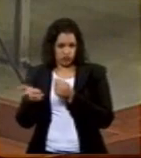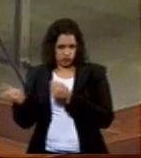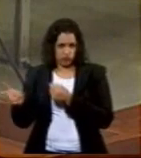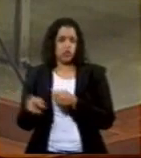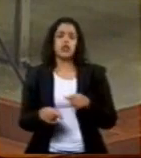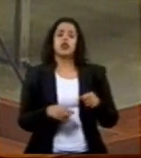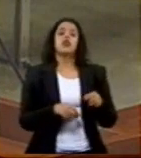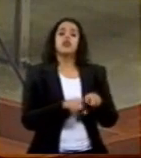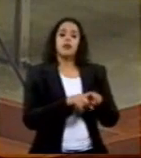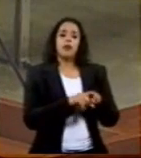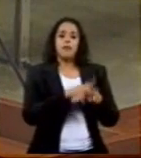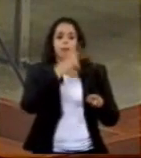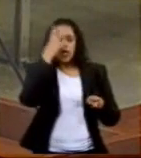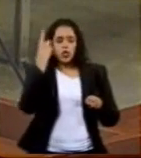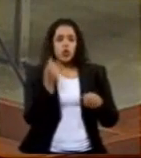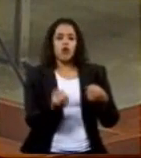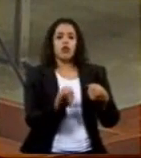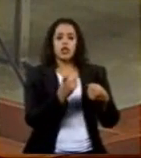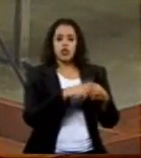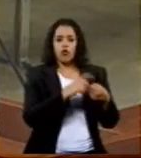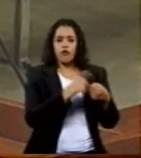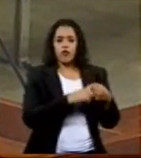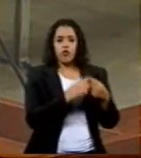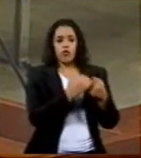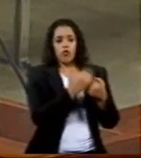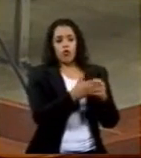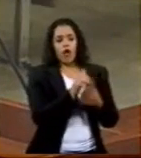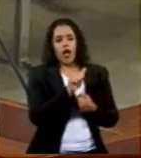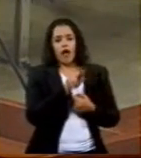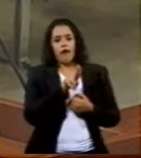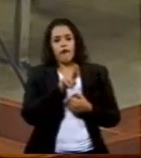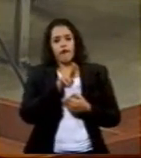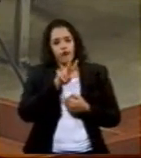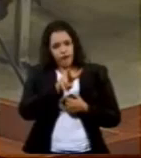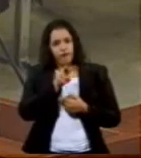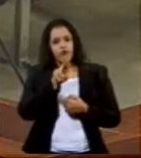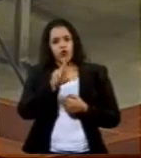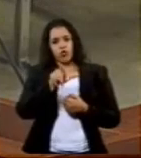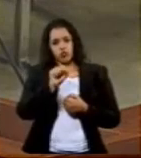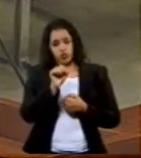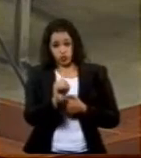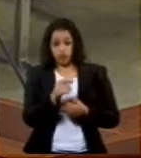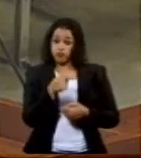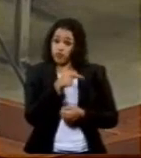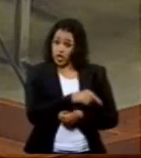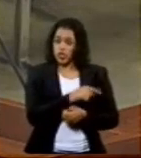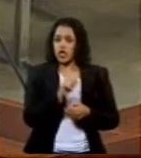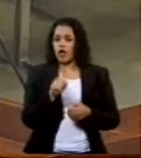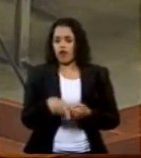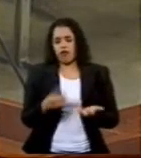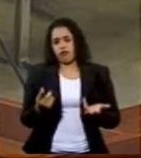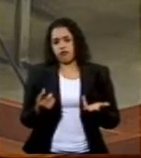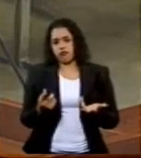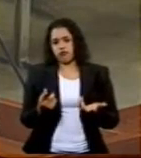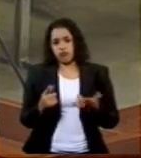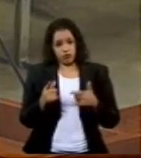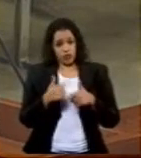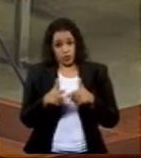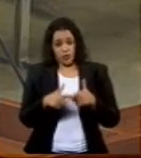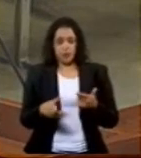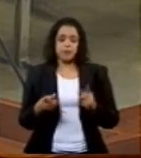e os direitos do trabalhador com vínculo avulso. Essa é exatamente a situação dos autos. O